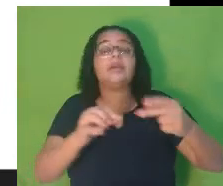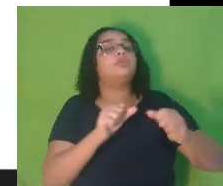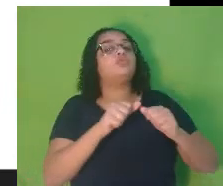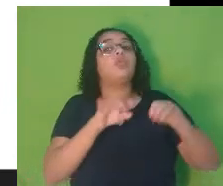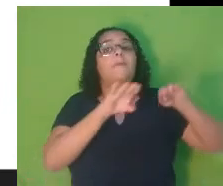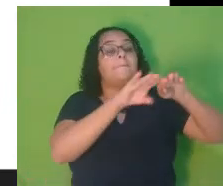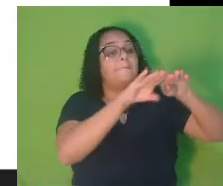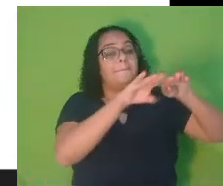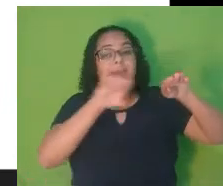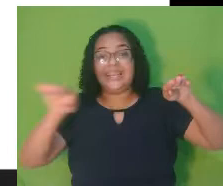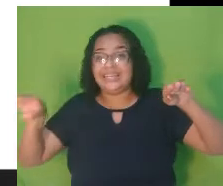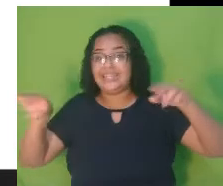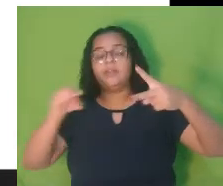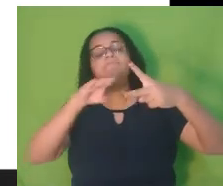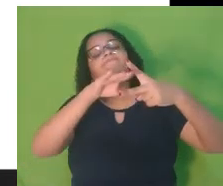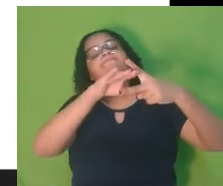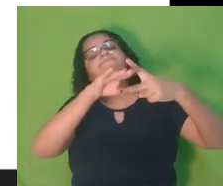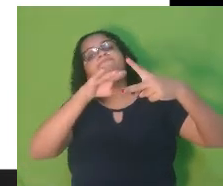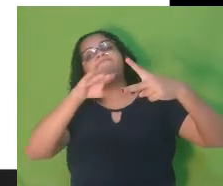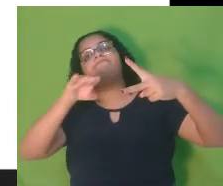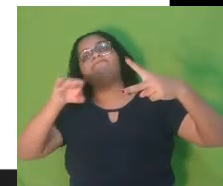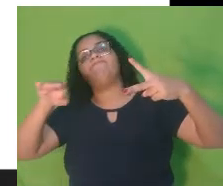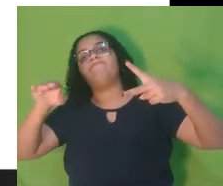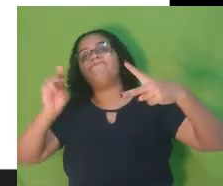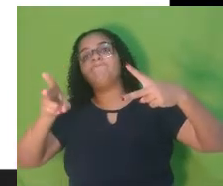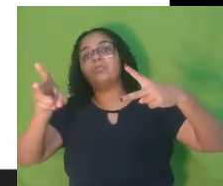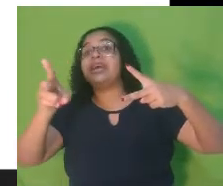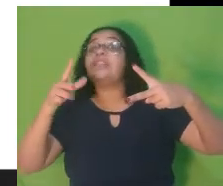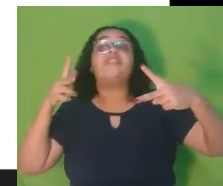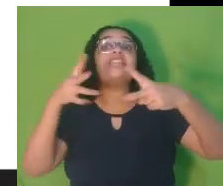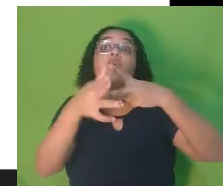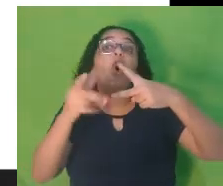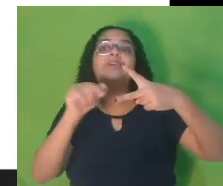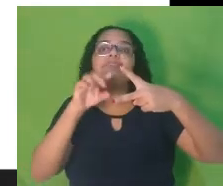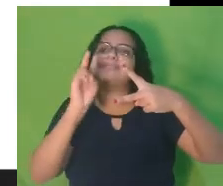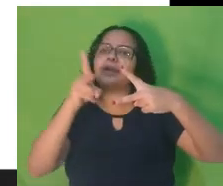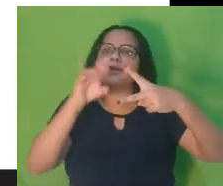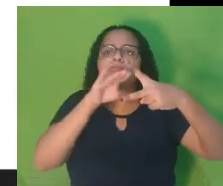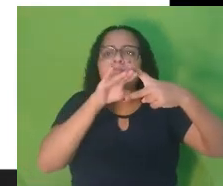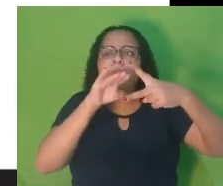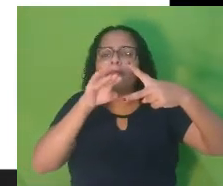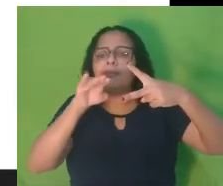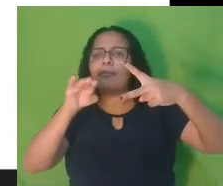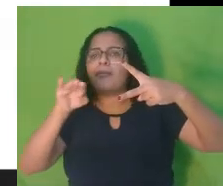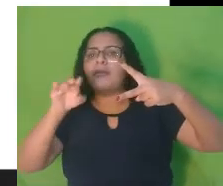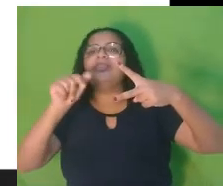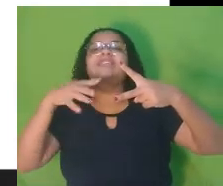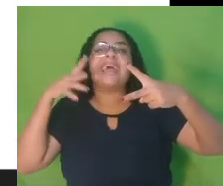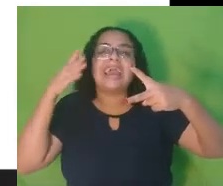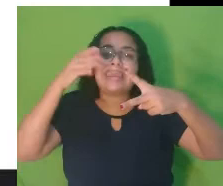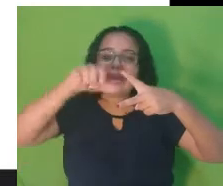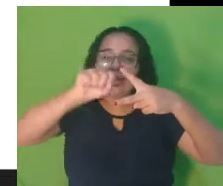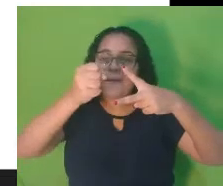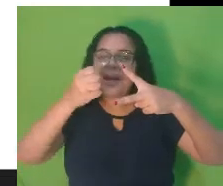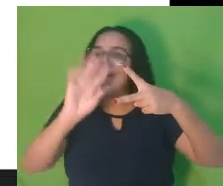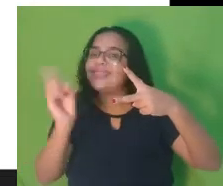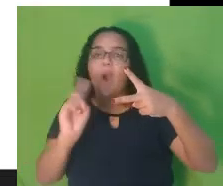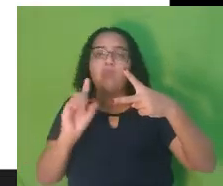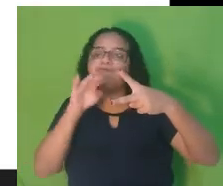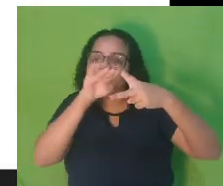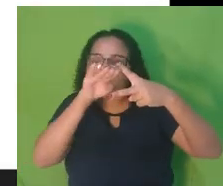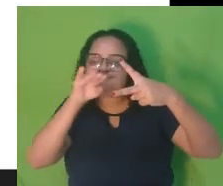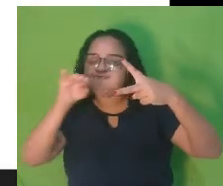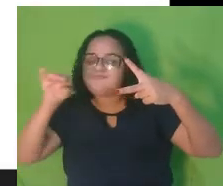linha contínua, sem interrupções, né? Sem quebras.